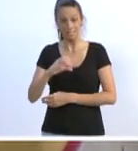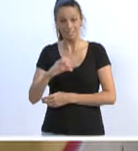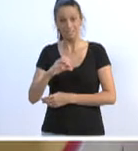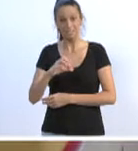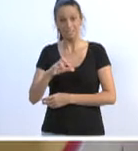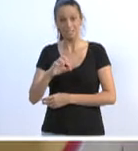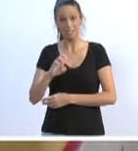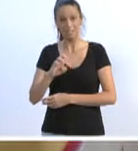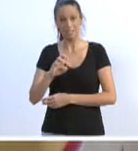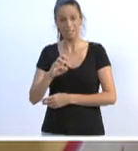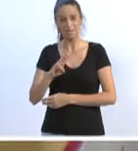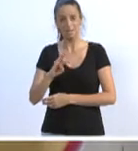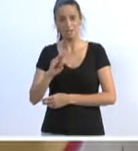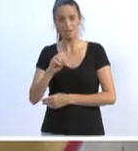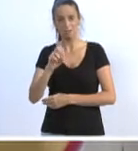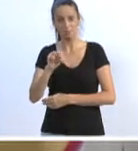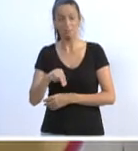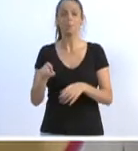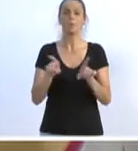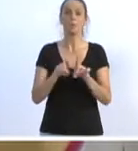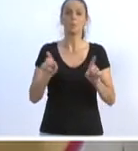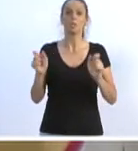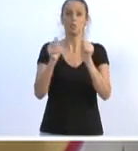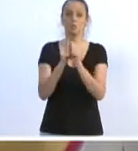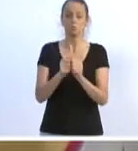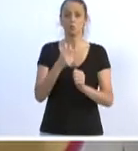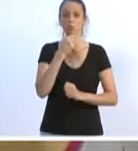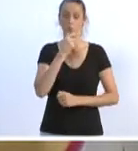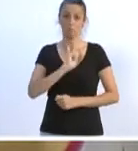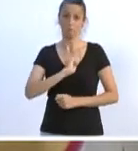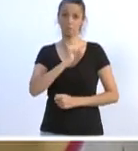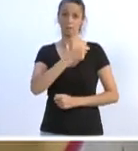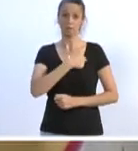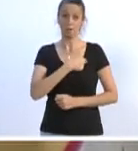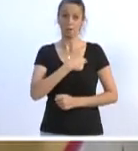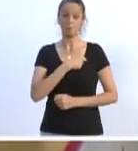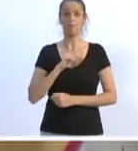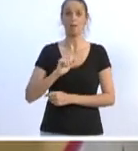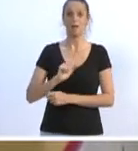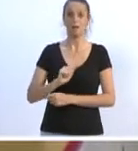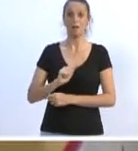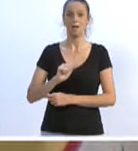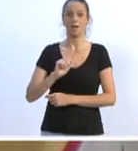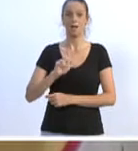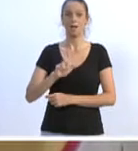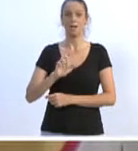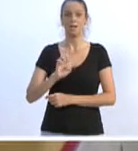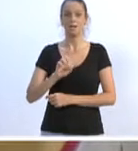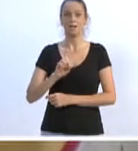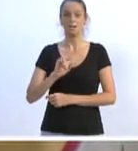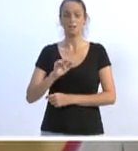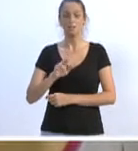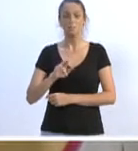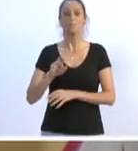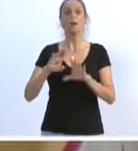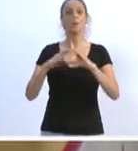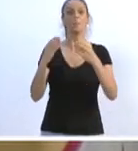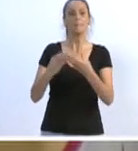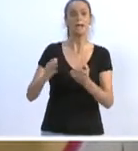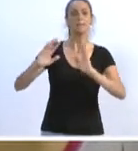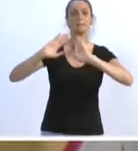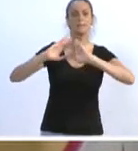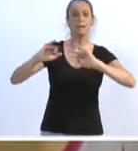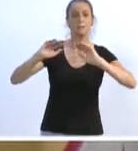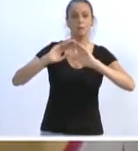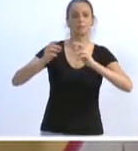na companhia do fiscal alê dir escutando as demandas daquela comunidade com relação